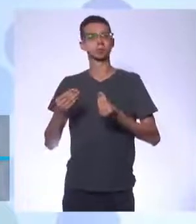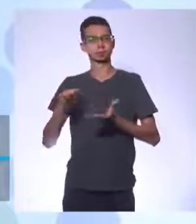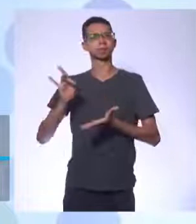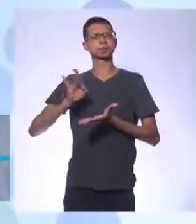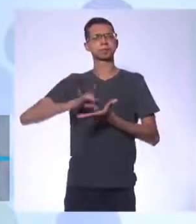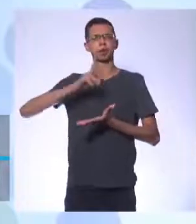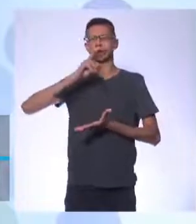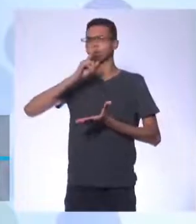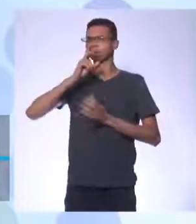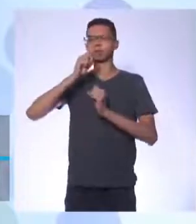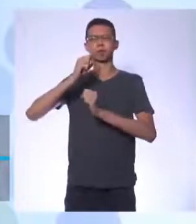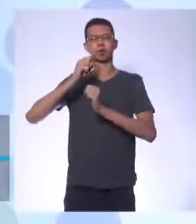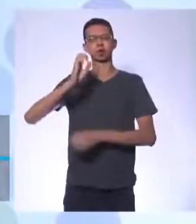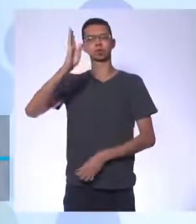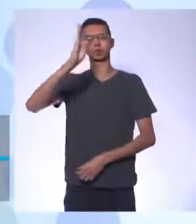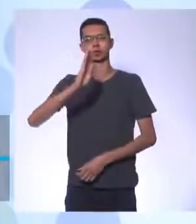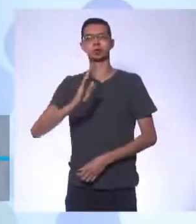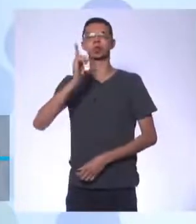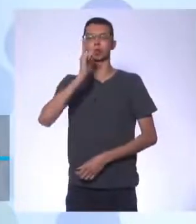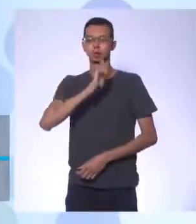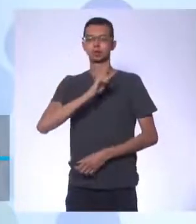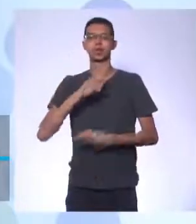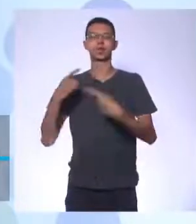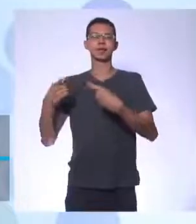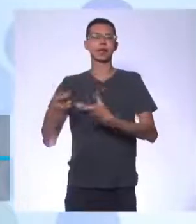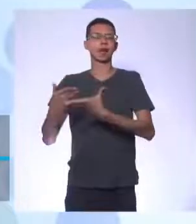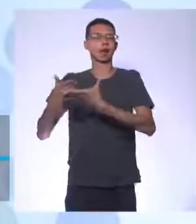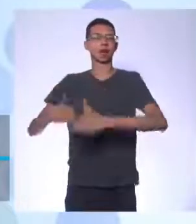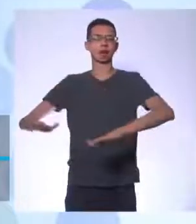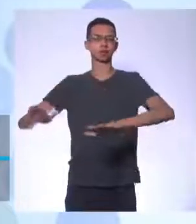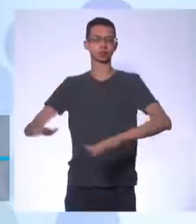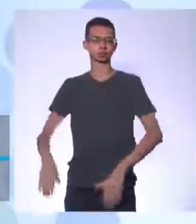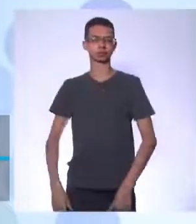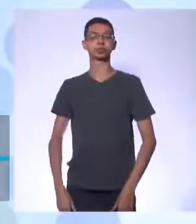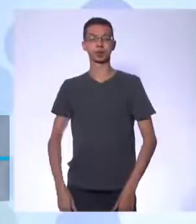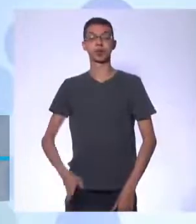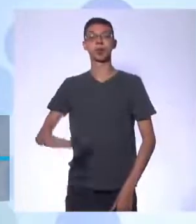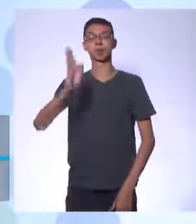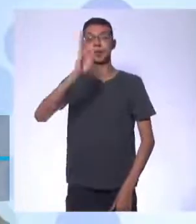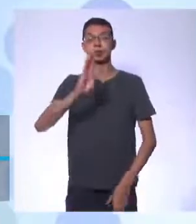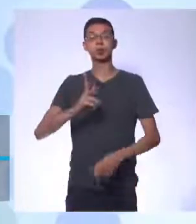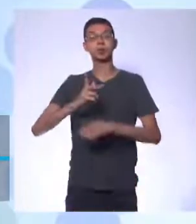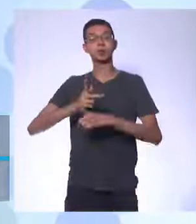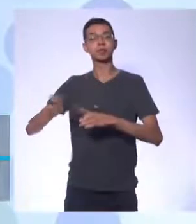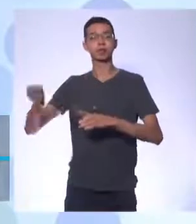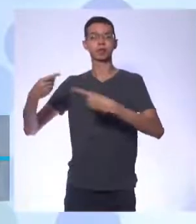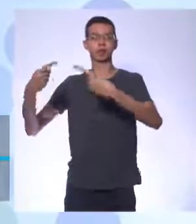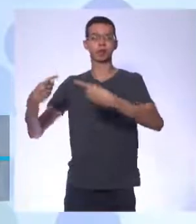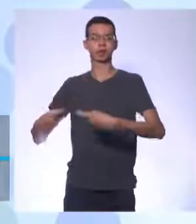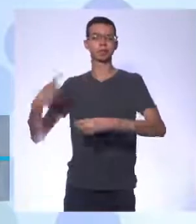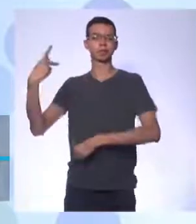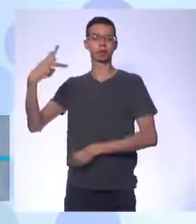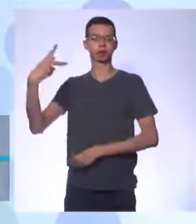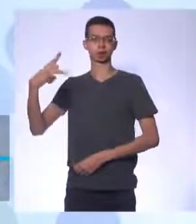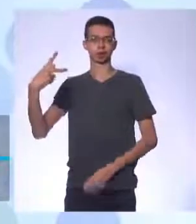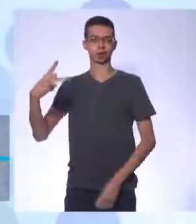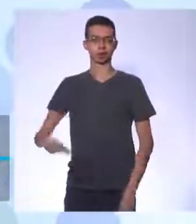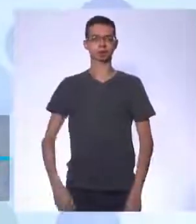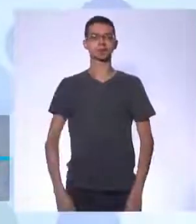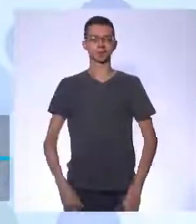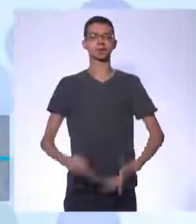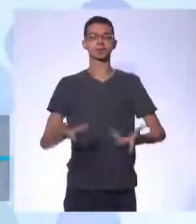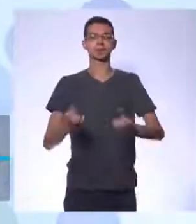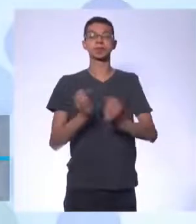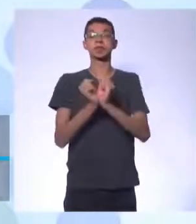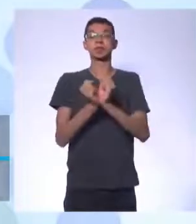a vitória do Brasil na Guerra do Paraguai, e uma das contrapartidas foi: escravizado, se você engrossar as